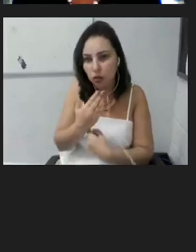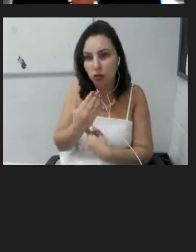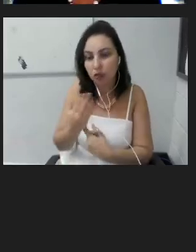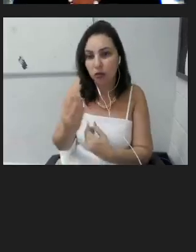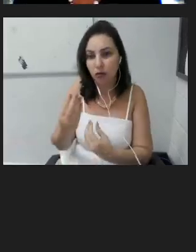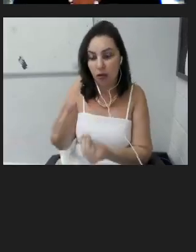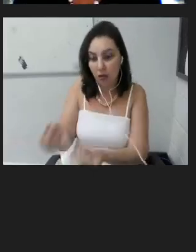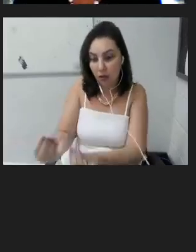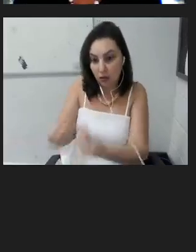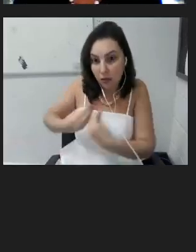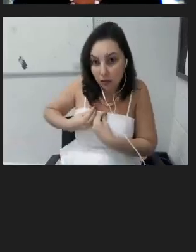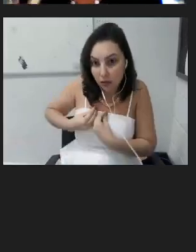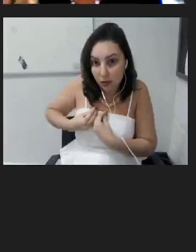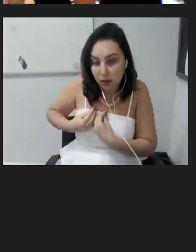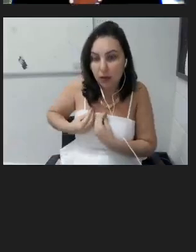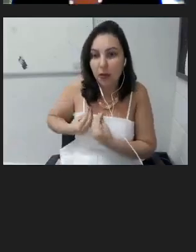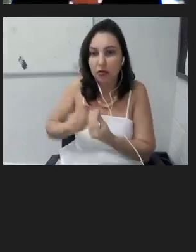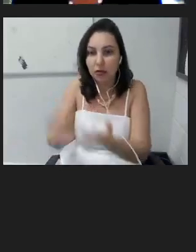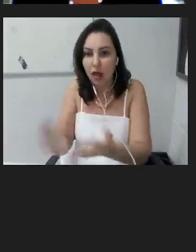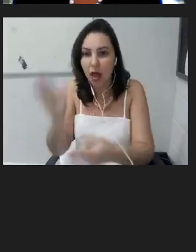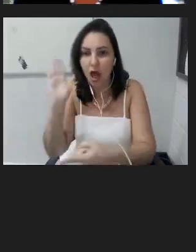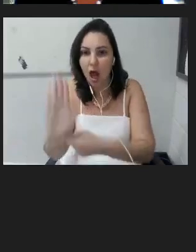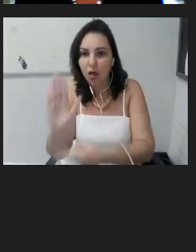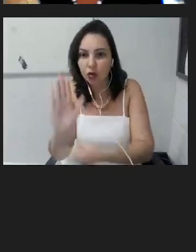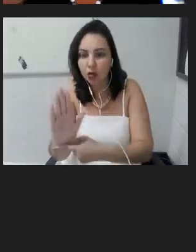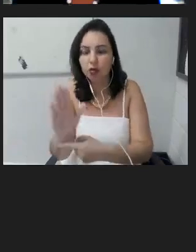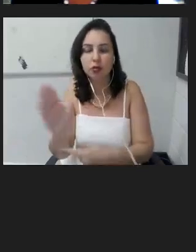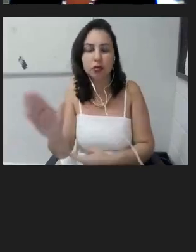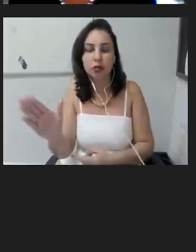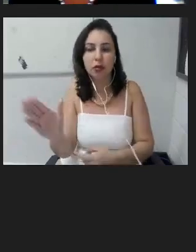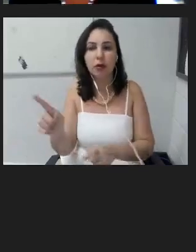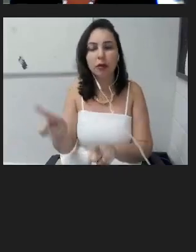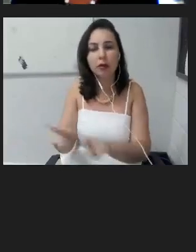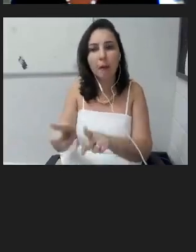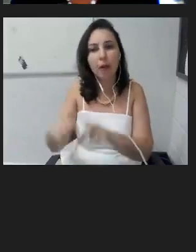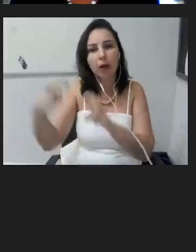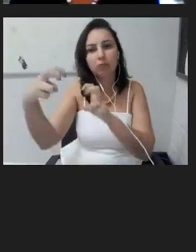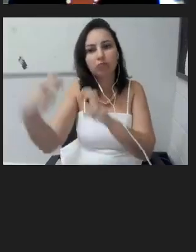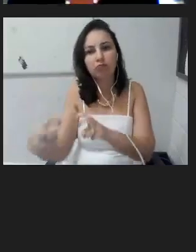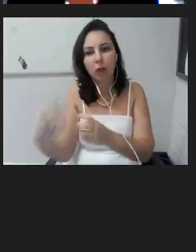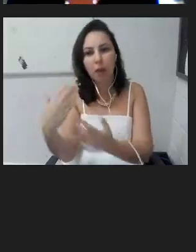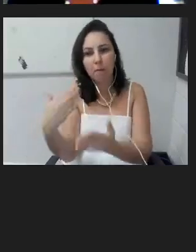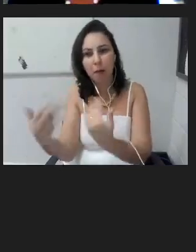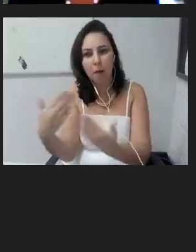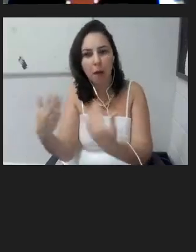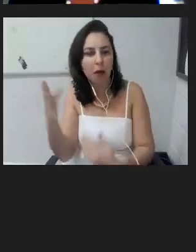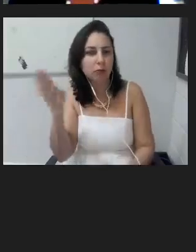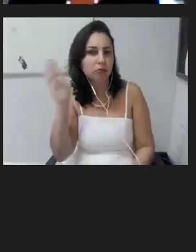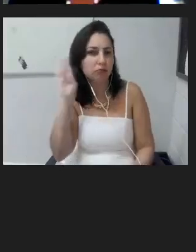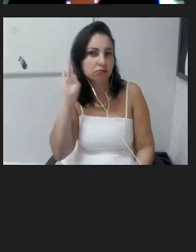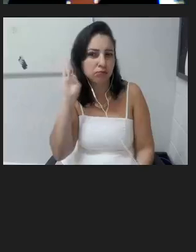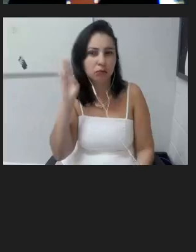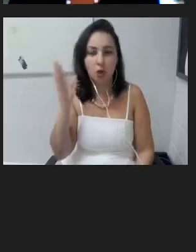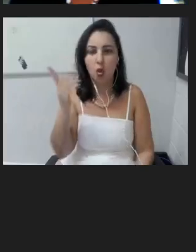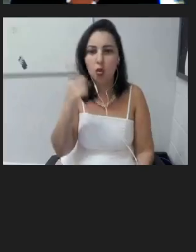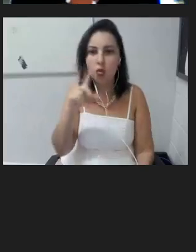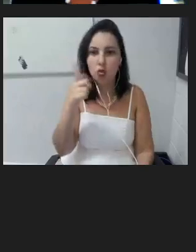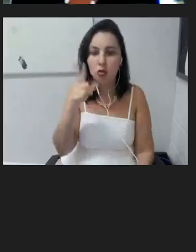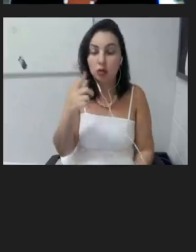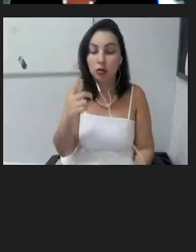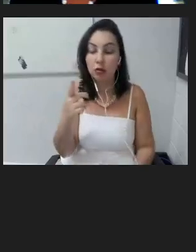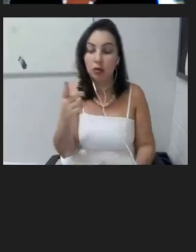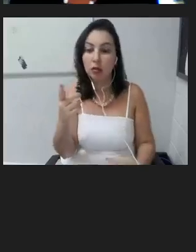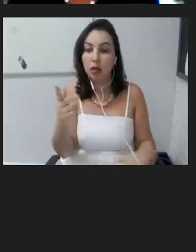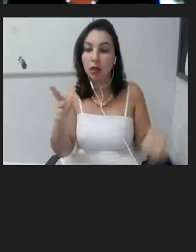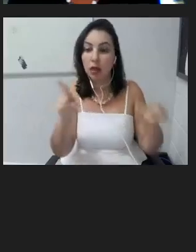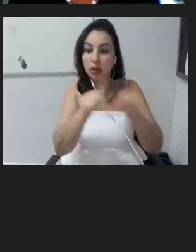essa ajuda, ser ouvido, também escutar e manter relações saudáveis. E o